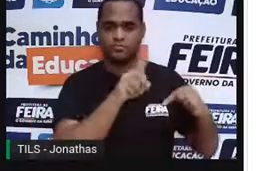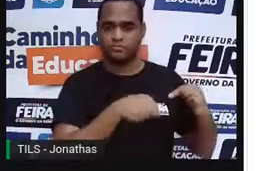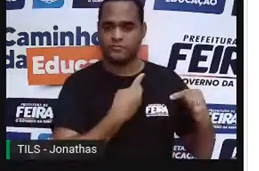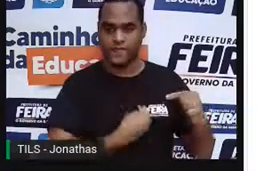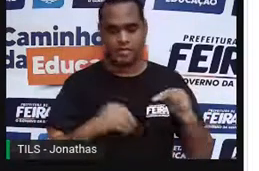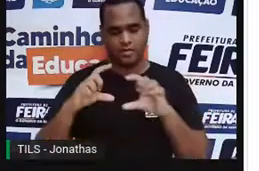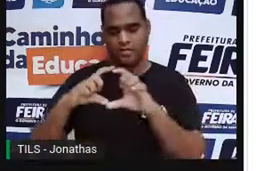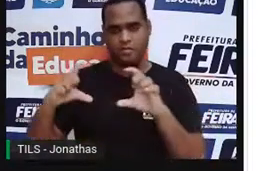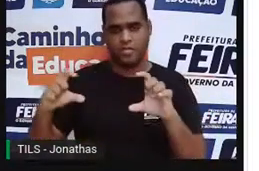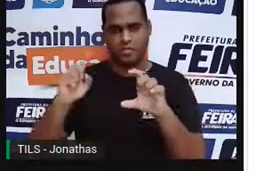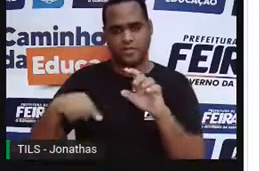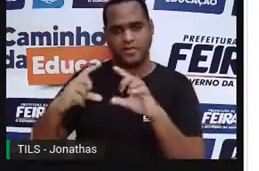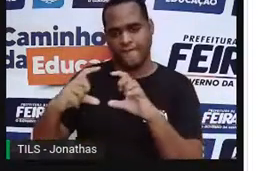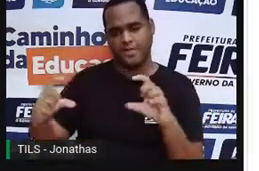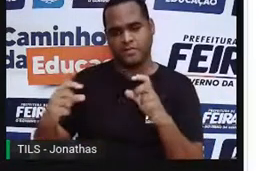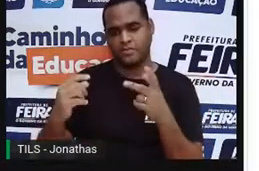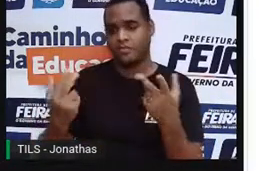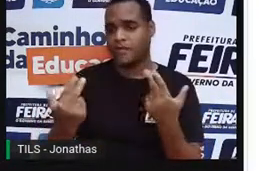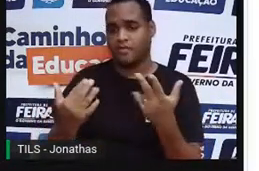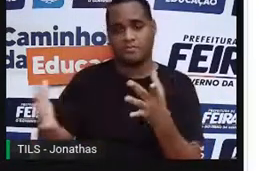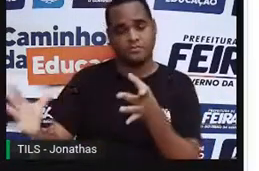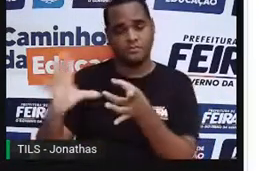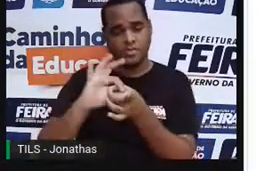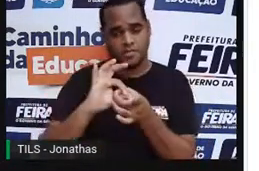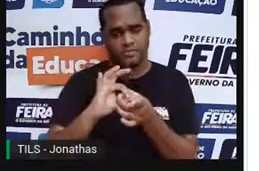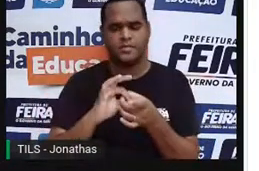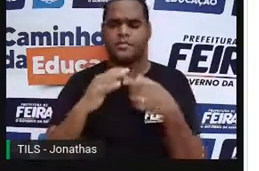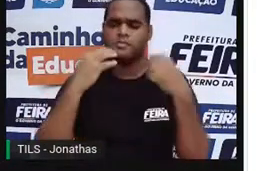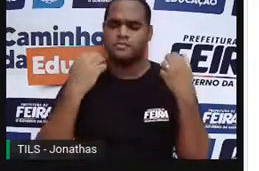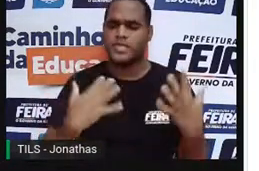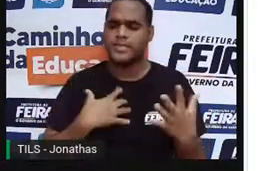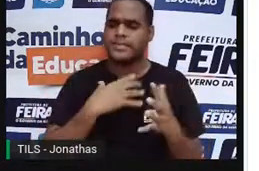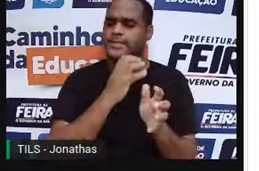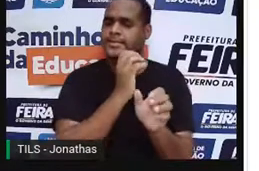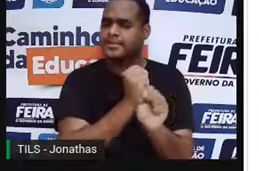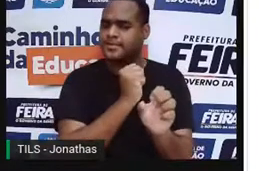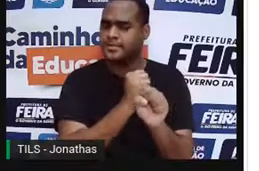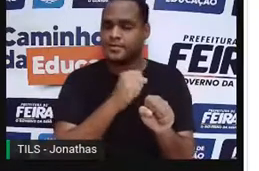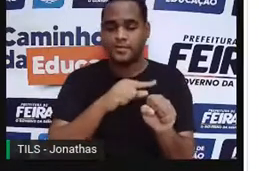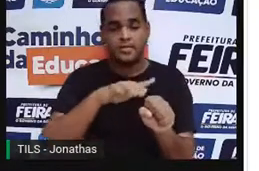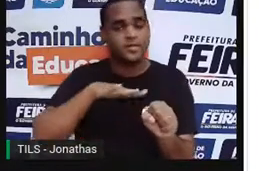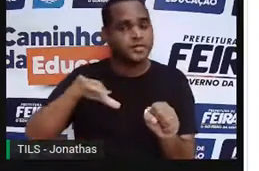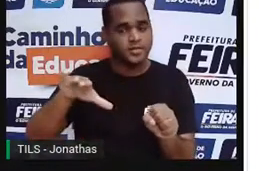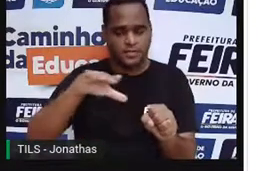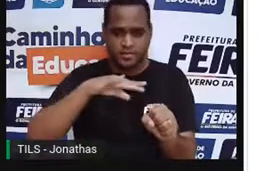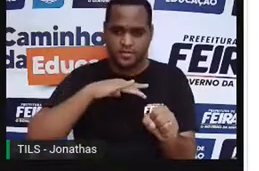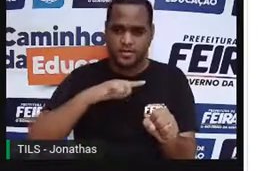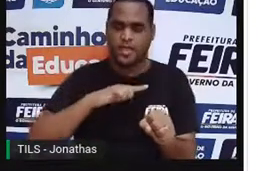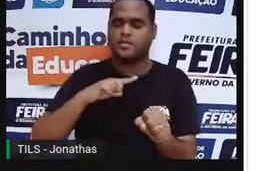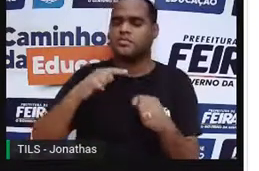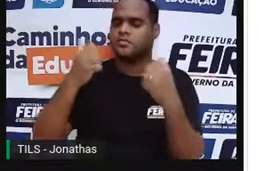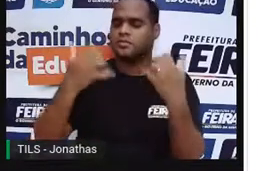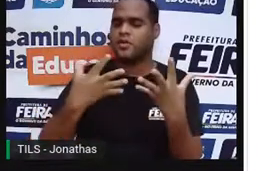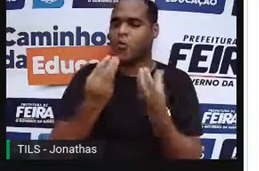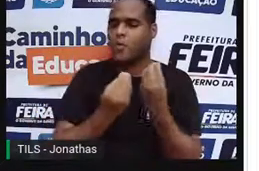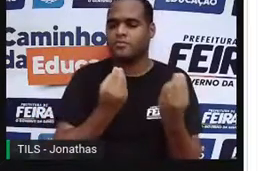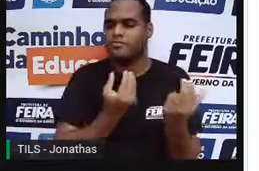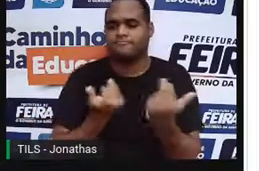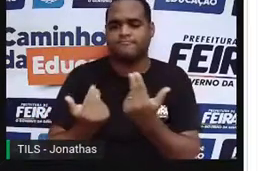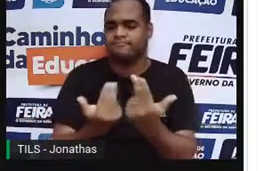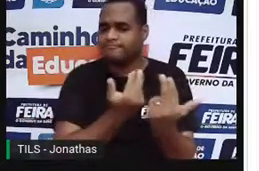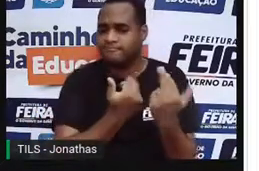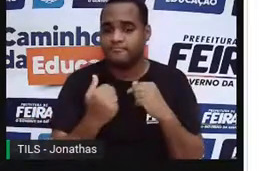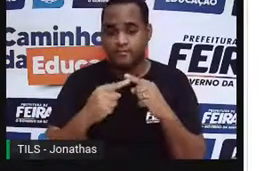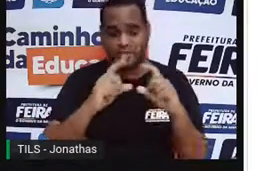que é um retângulo vai ser da mesma forma uma forma de calcular a área de um quadrado é a mesma maneira